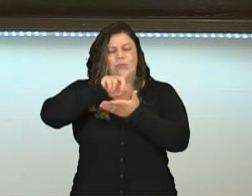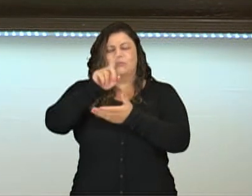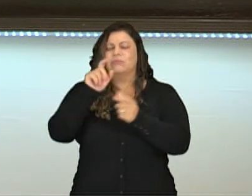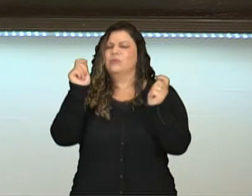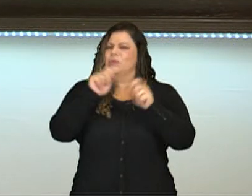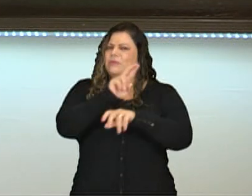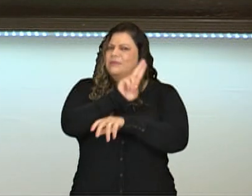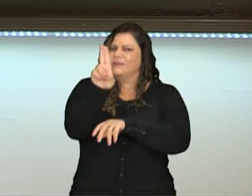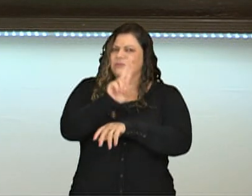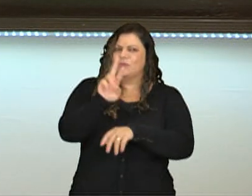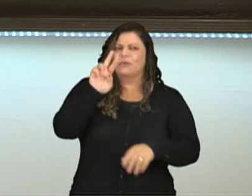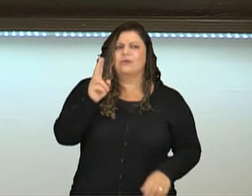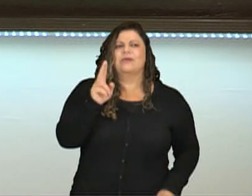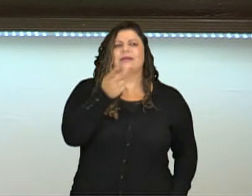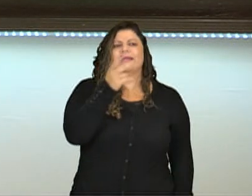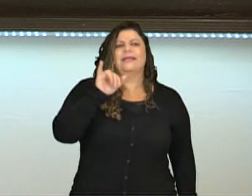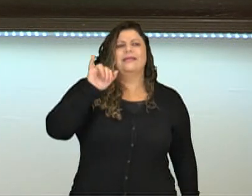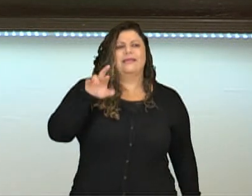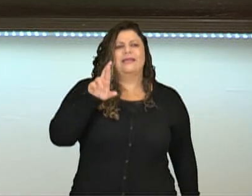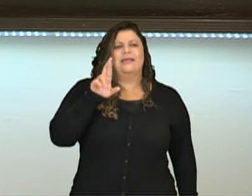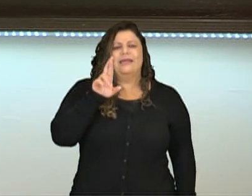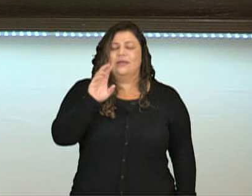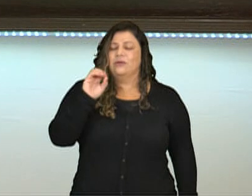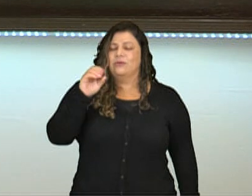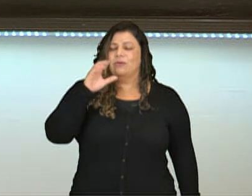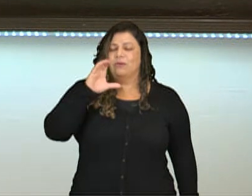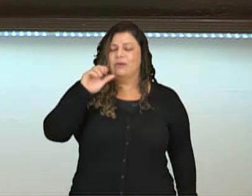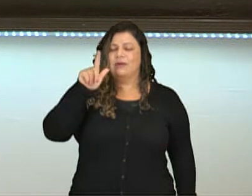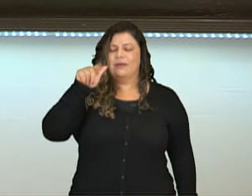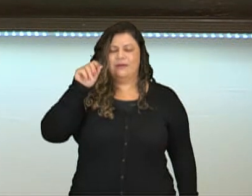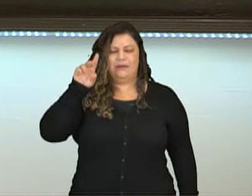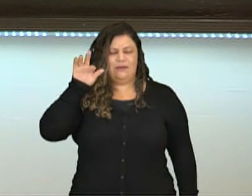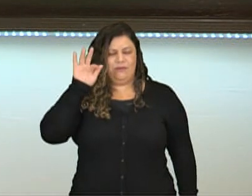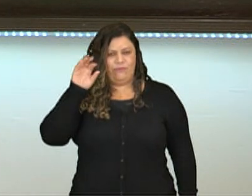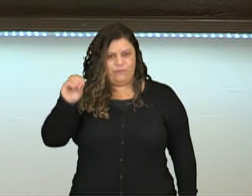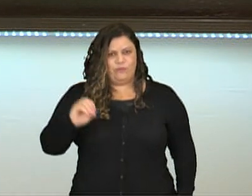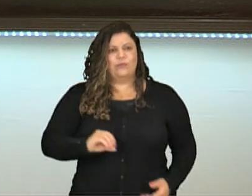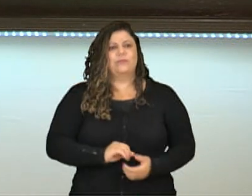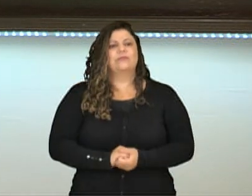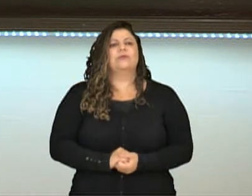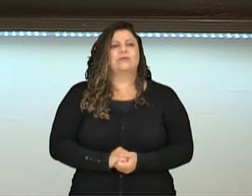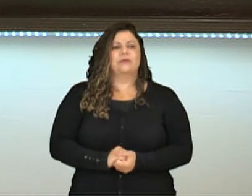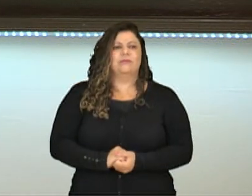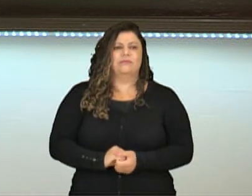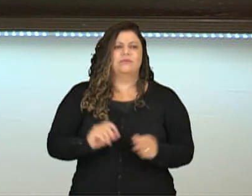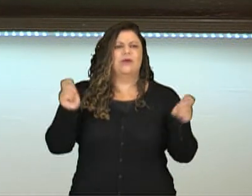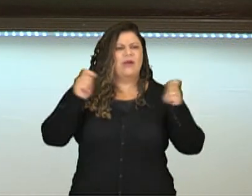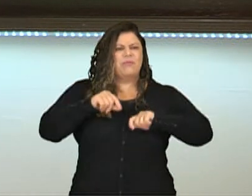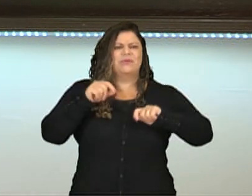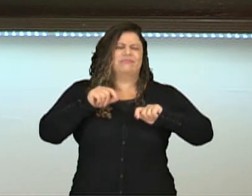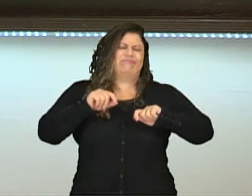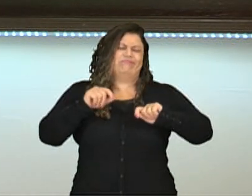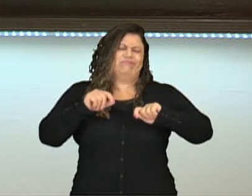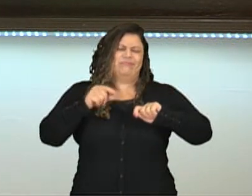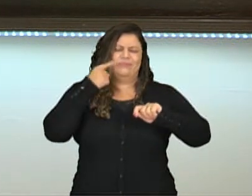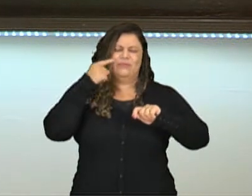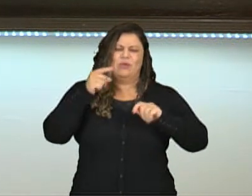vocês, dá para vocês montar frases enigmáticas, misteriosas, para o amiguinho lá conseguir aprender a decifrar, dá para se divertir um